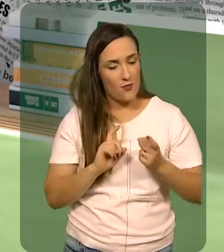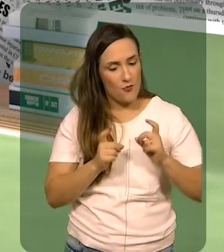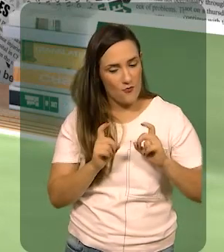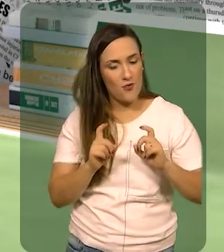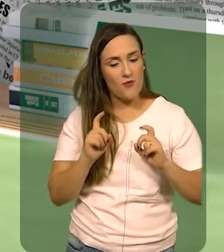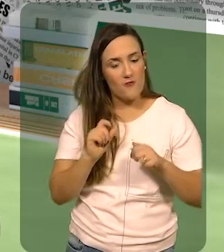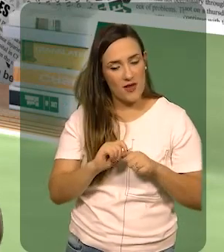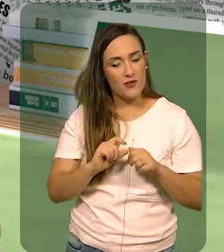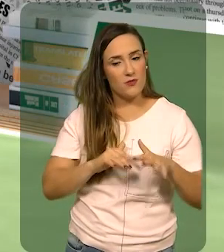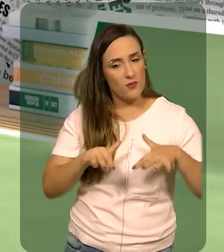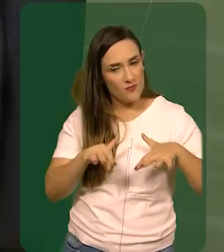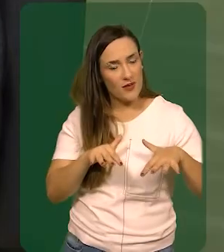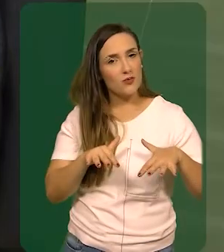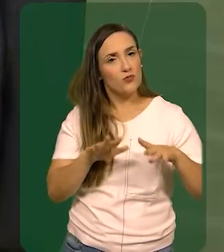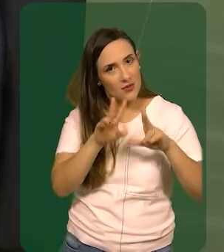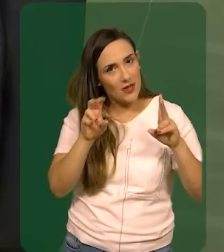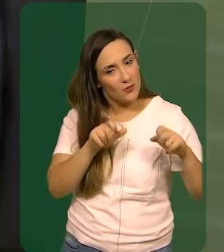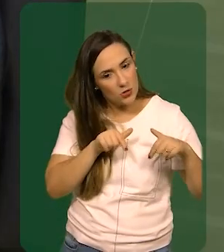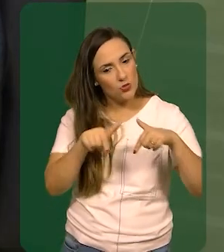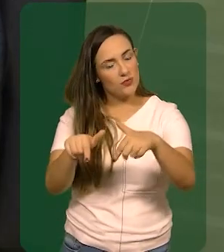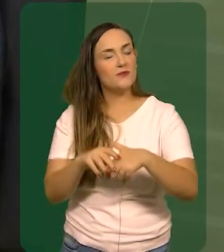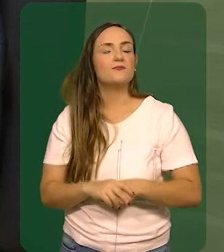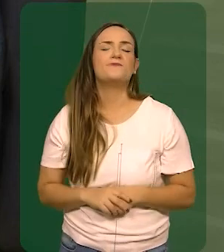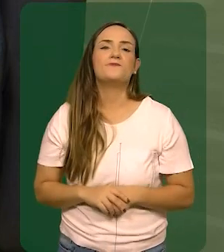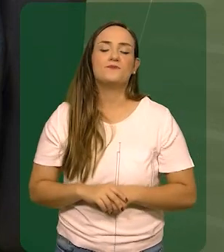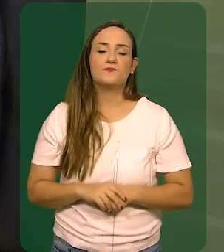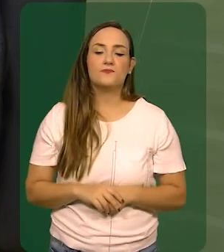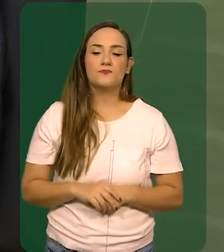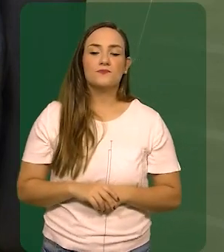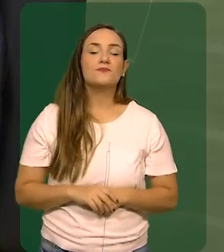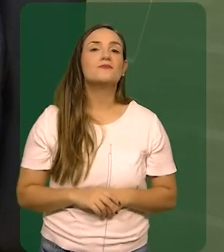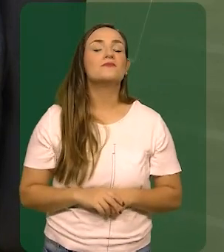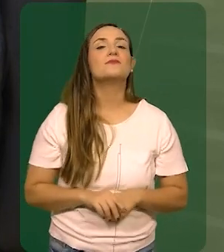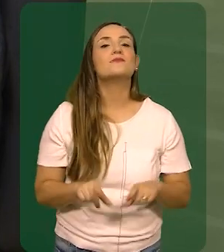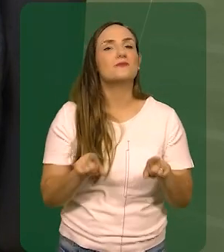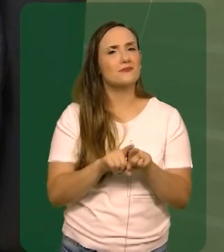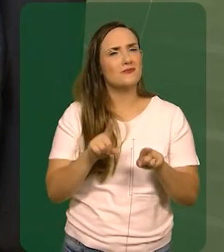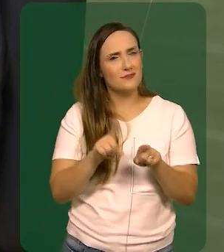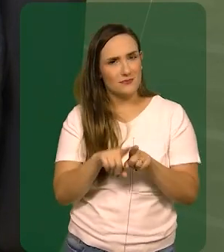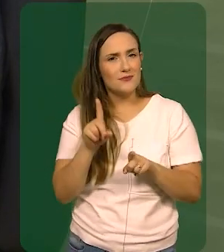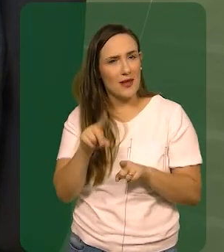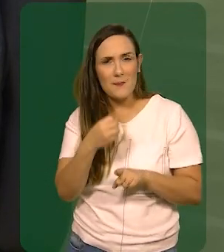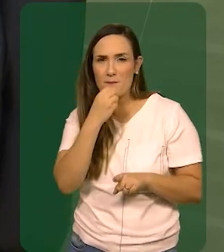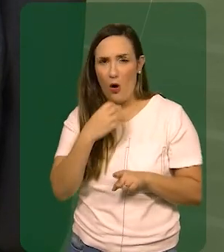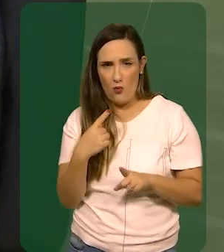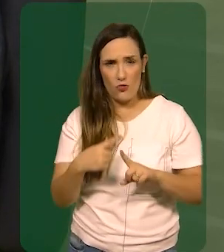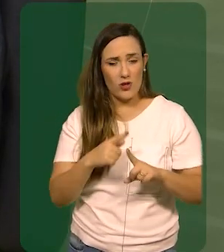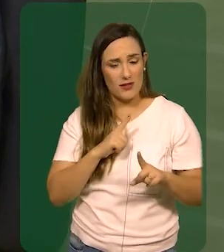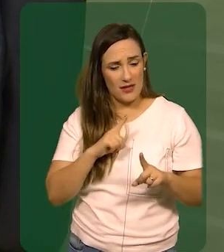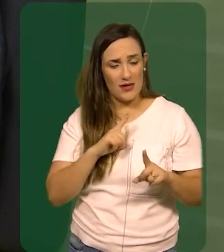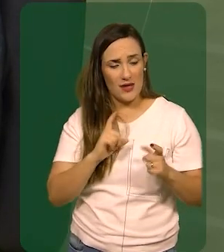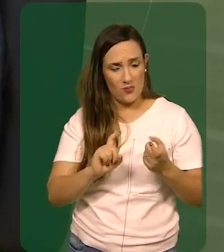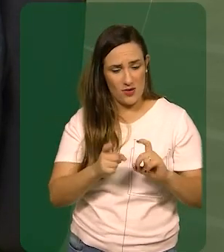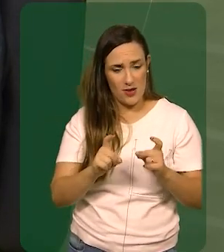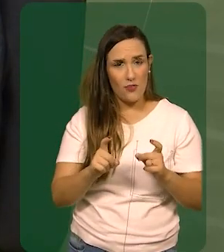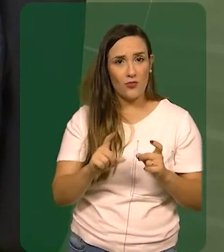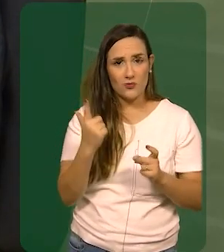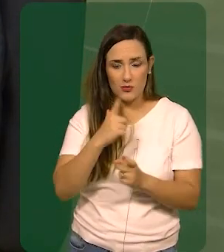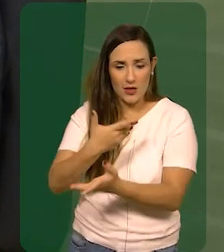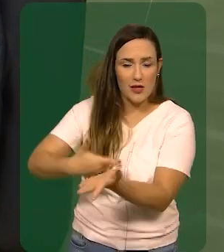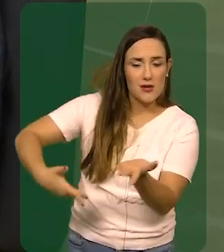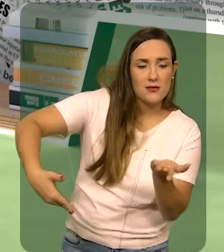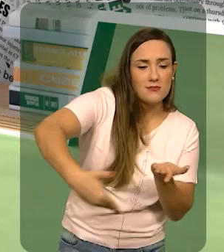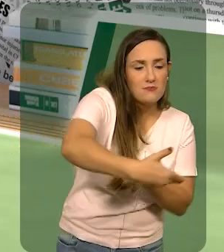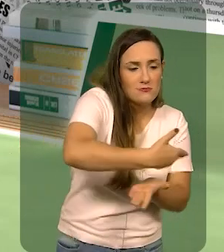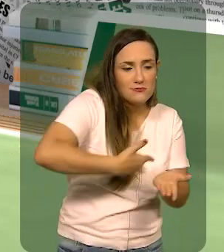essa luta, digamos assim. Né? E também é uma forma de trocas de experiências, né? Não, com dentro certeza. dessas